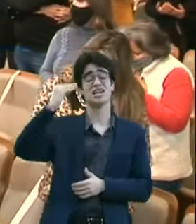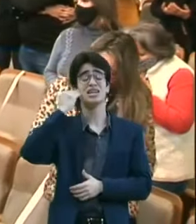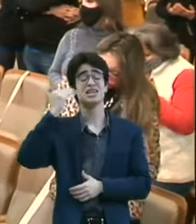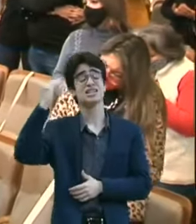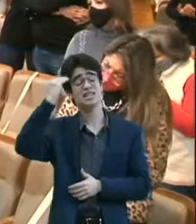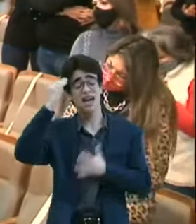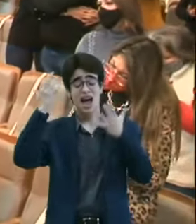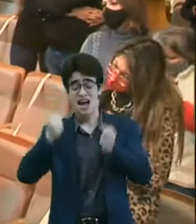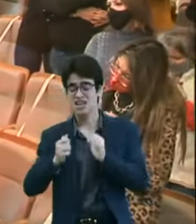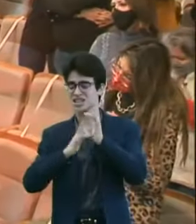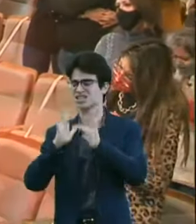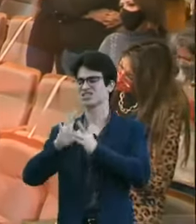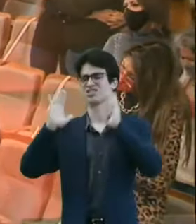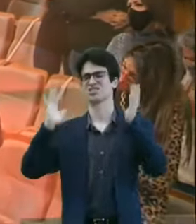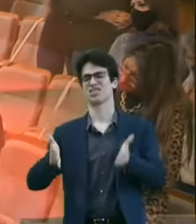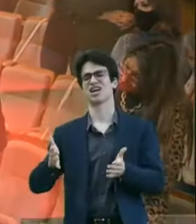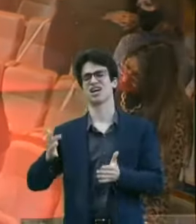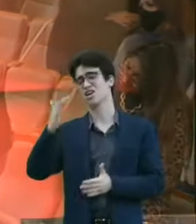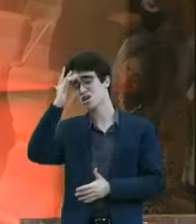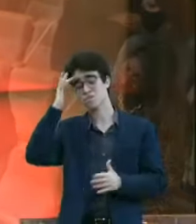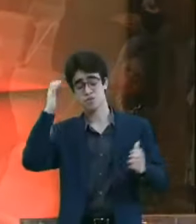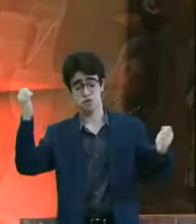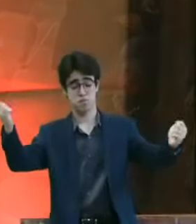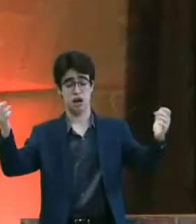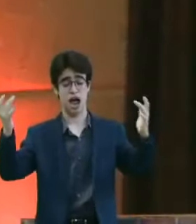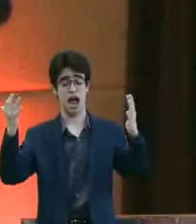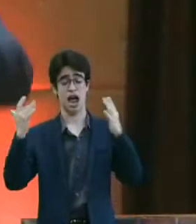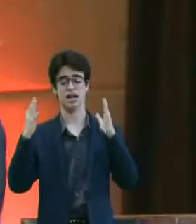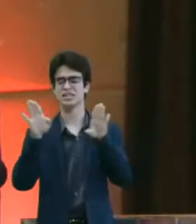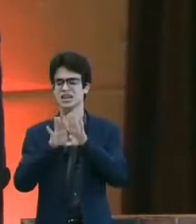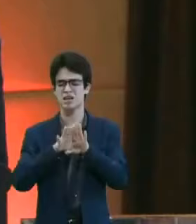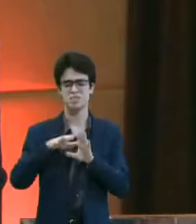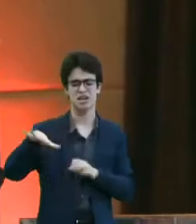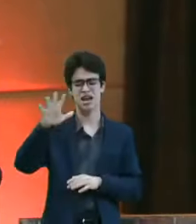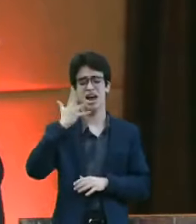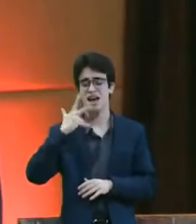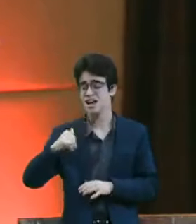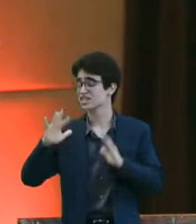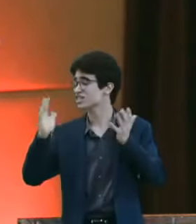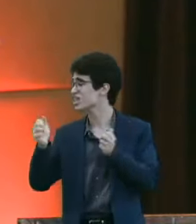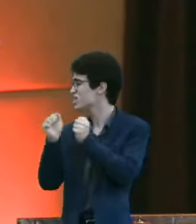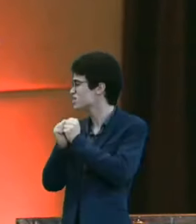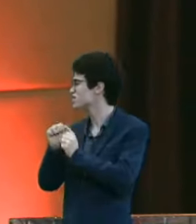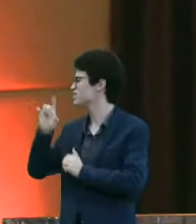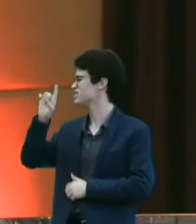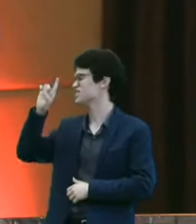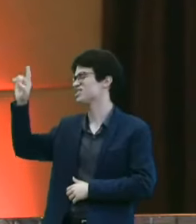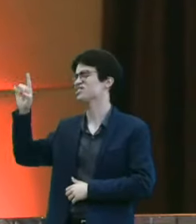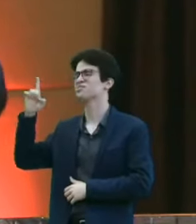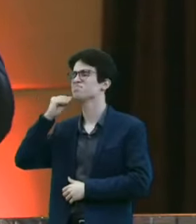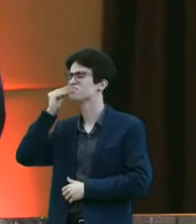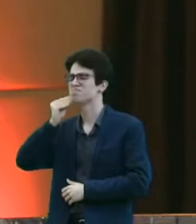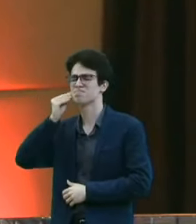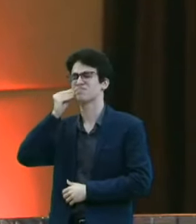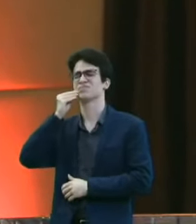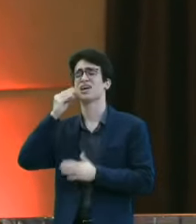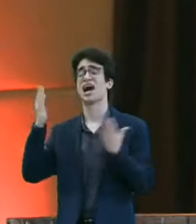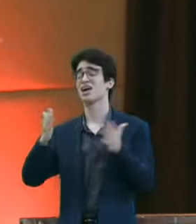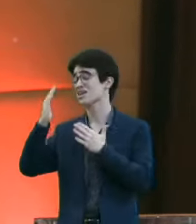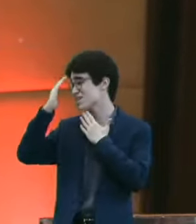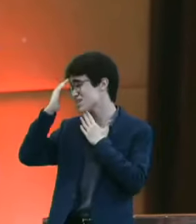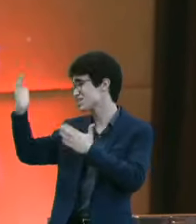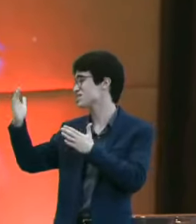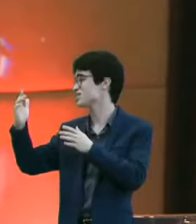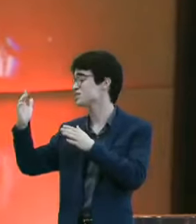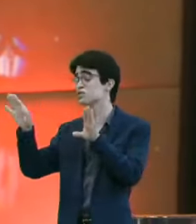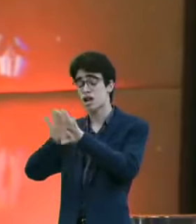têm se convertido, pelas multidões que têm vindo, pelas crianças que têm tido experiências com Deus. Nós agradecemos, mas